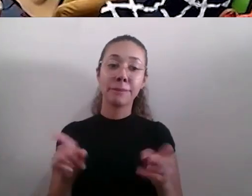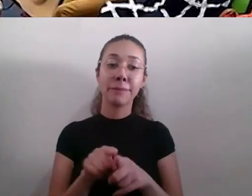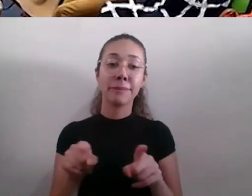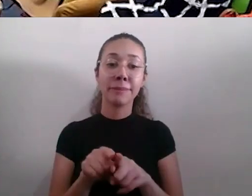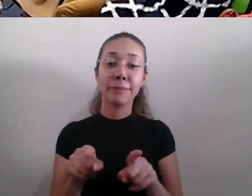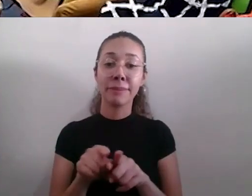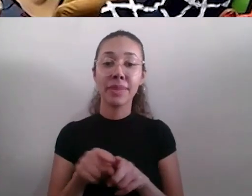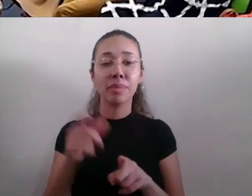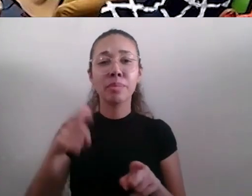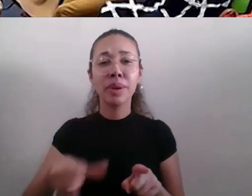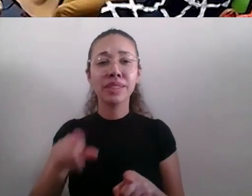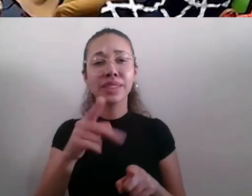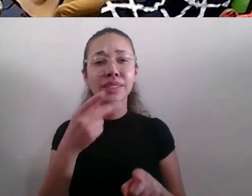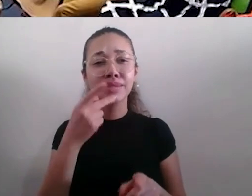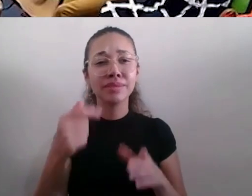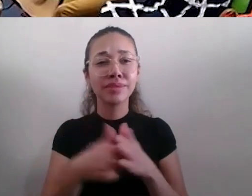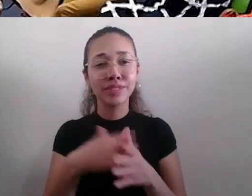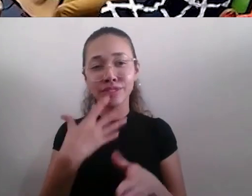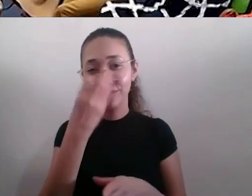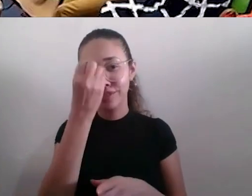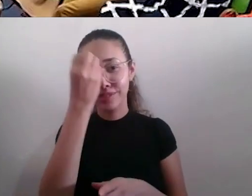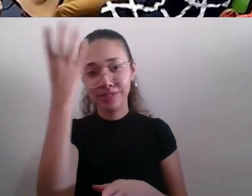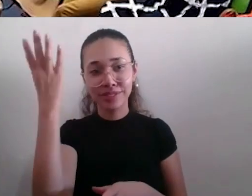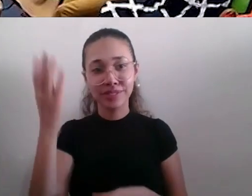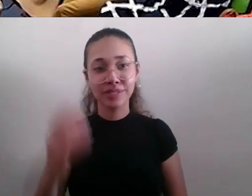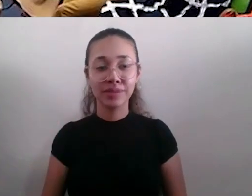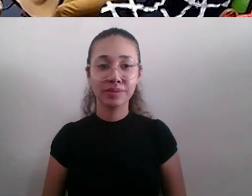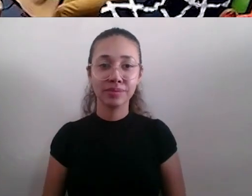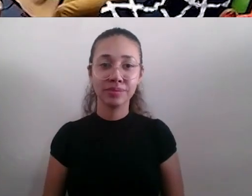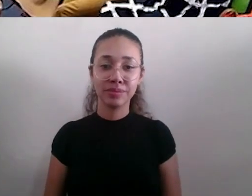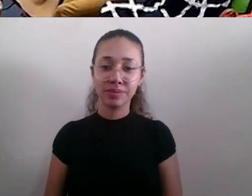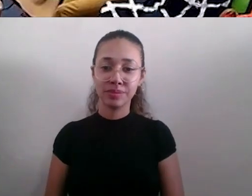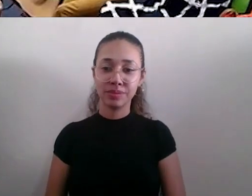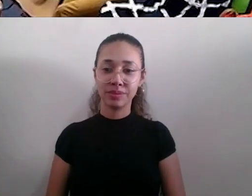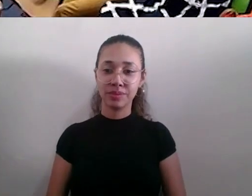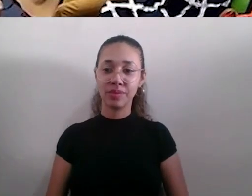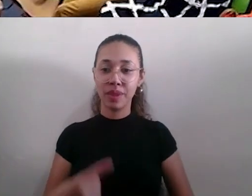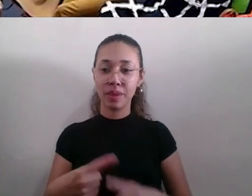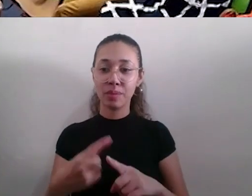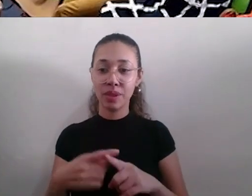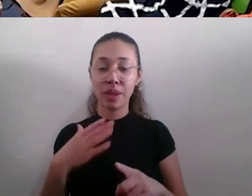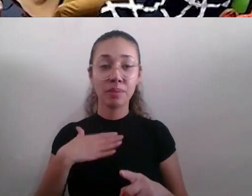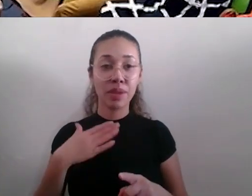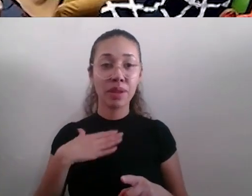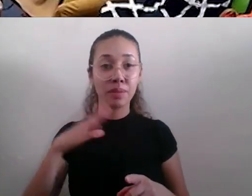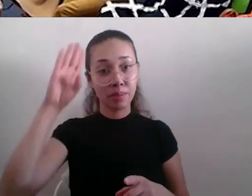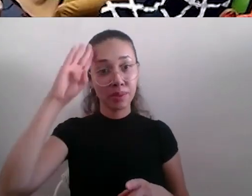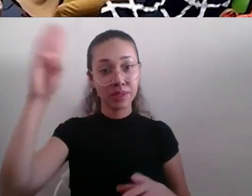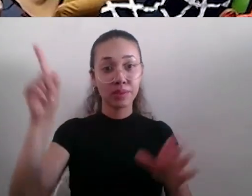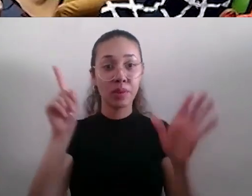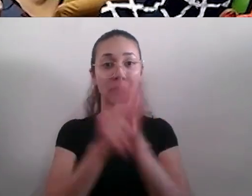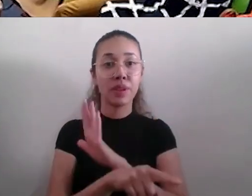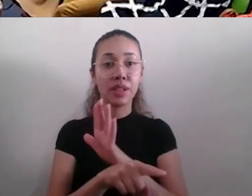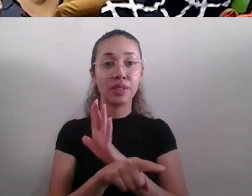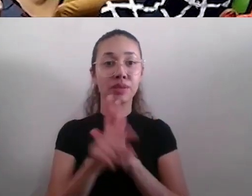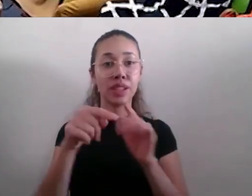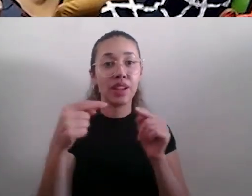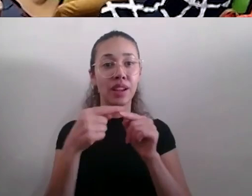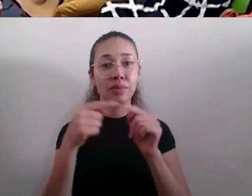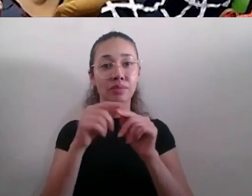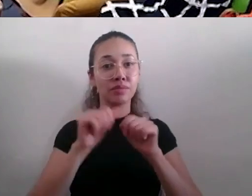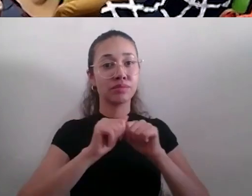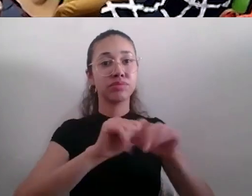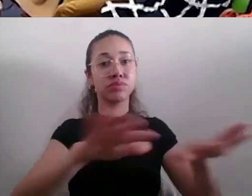O que mais que você perguntou? Agora eu já esqueci. É que a minha principal pergunta era com relação ao alcance de bolha. Eu sei que os